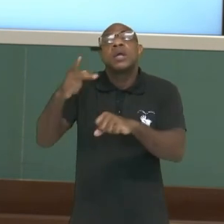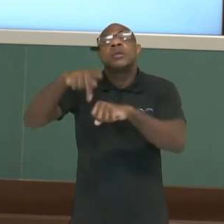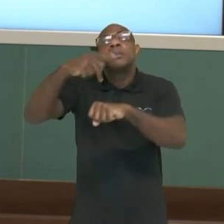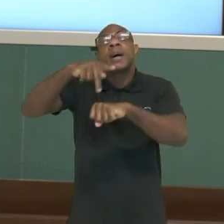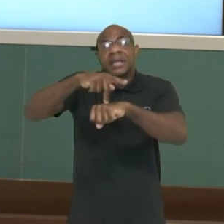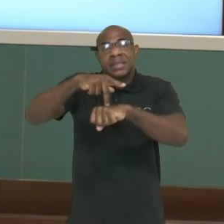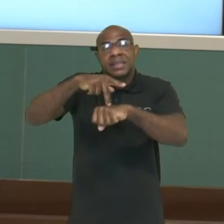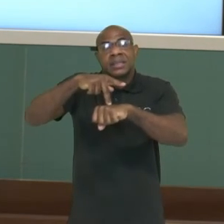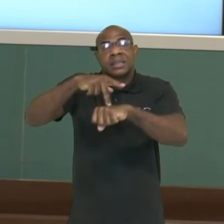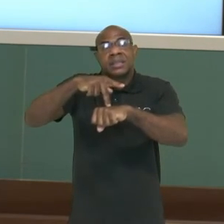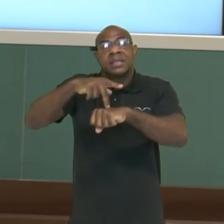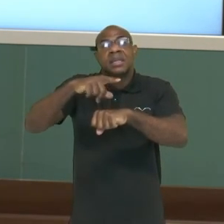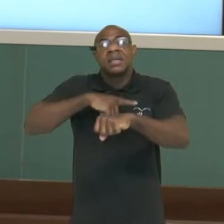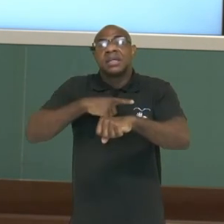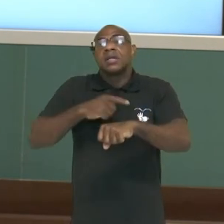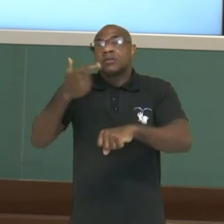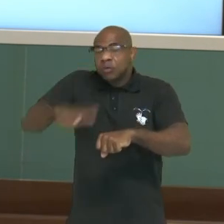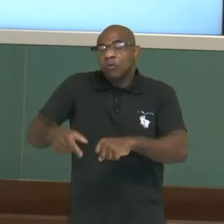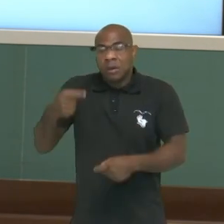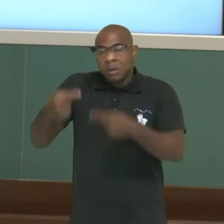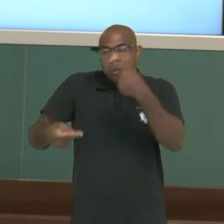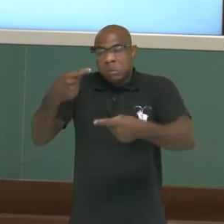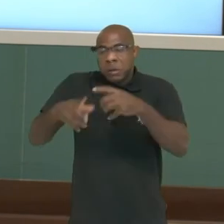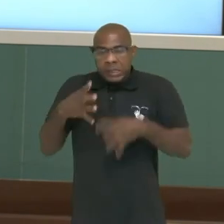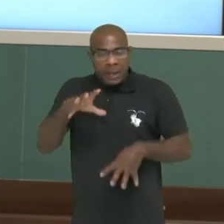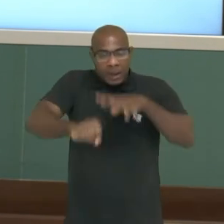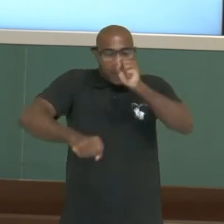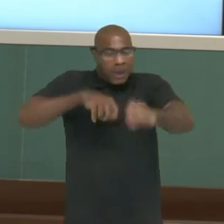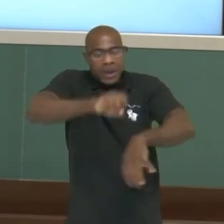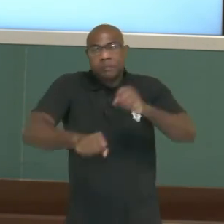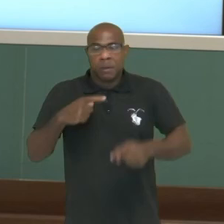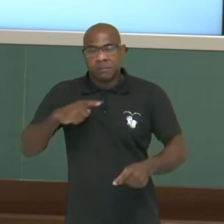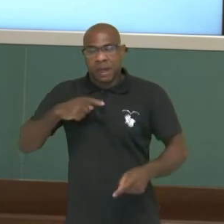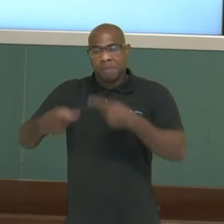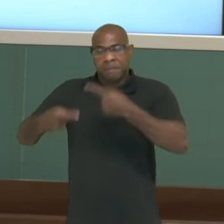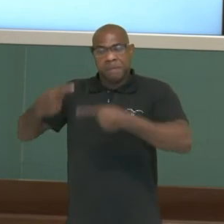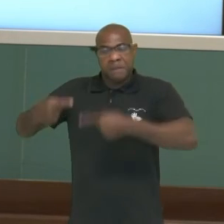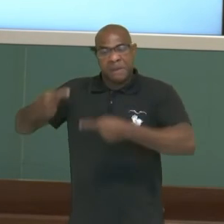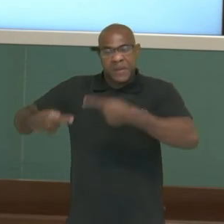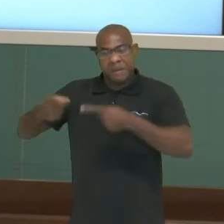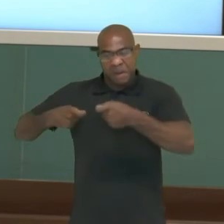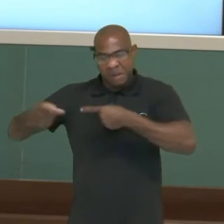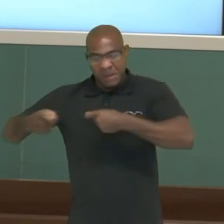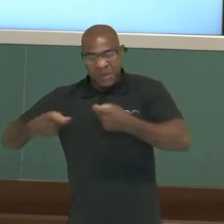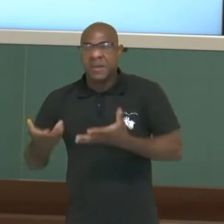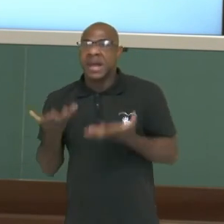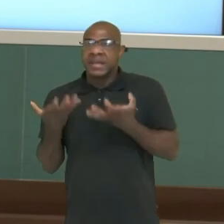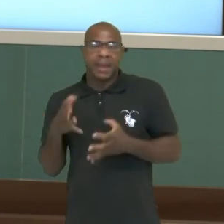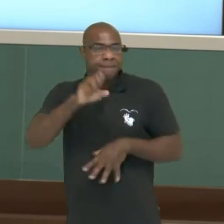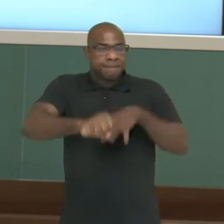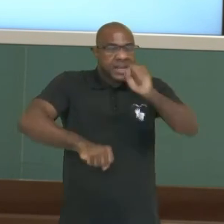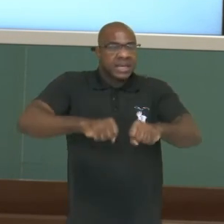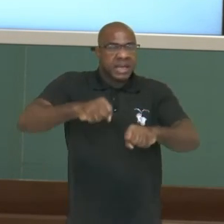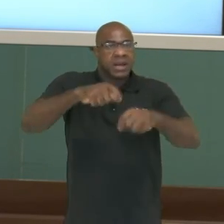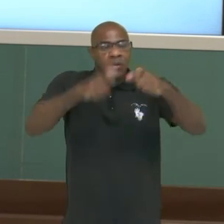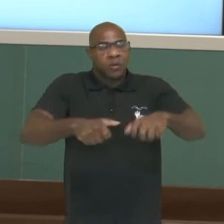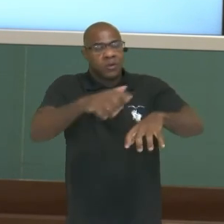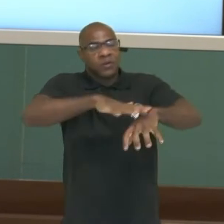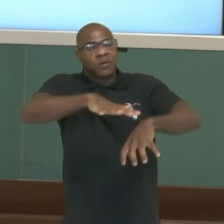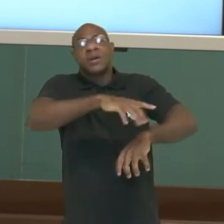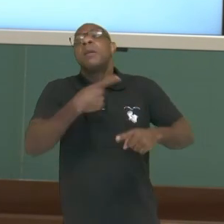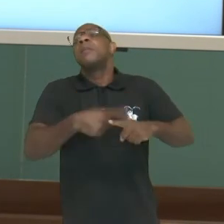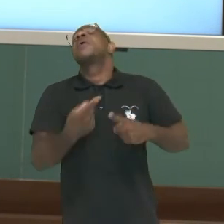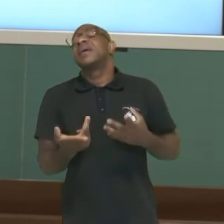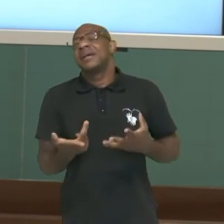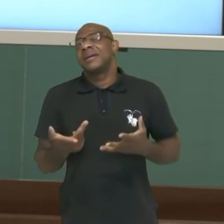estão, então, novamente disputando essa região, né? Então, teve algo intenso a partir da década de 70, mas